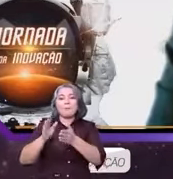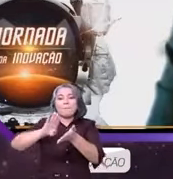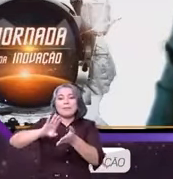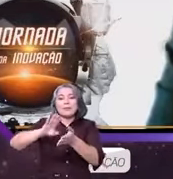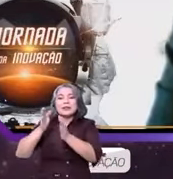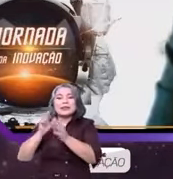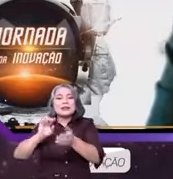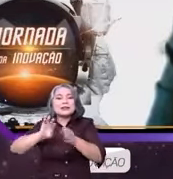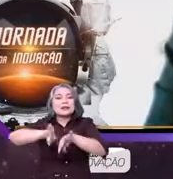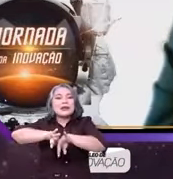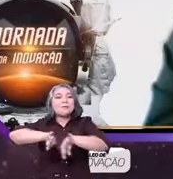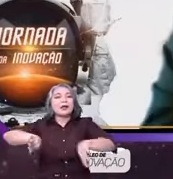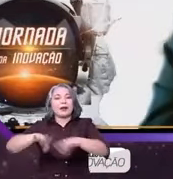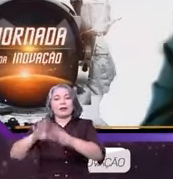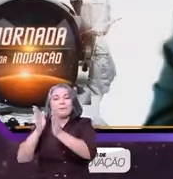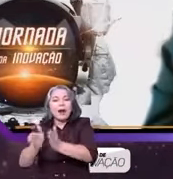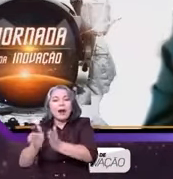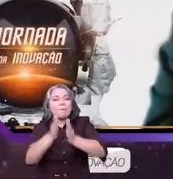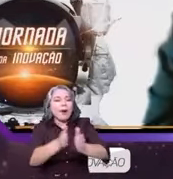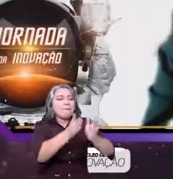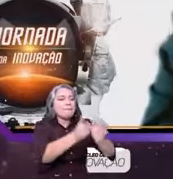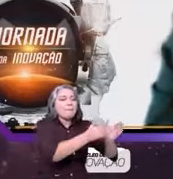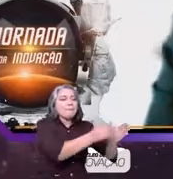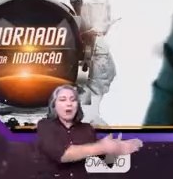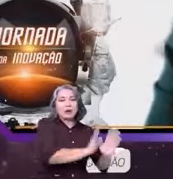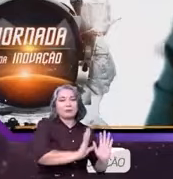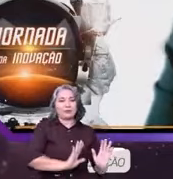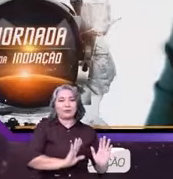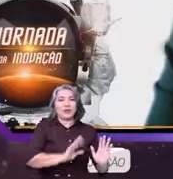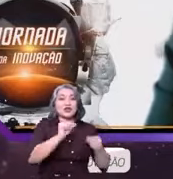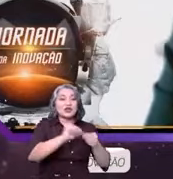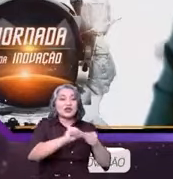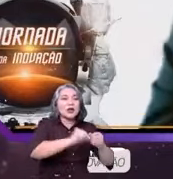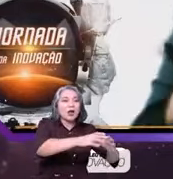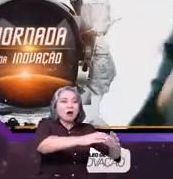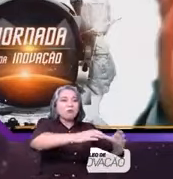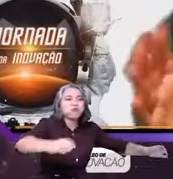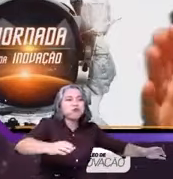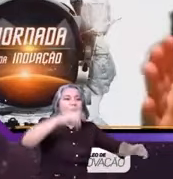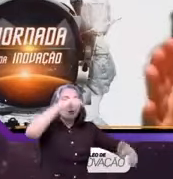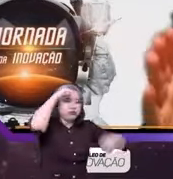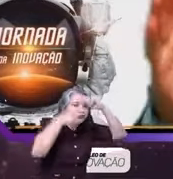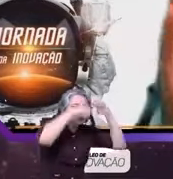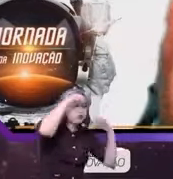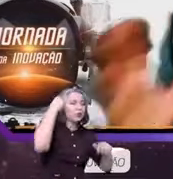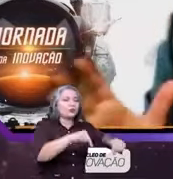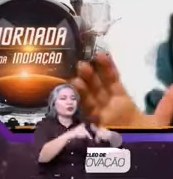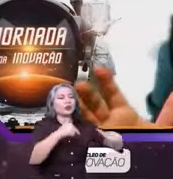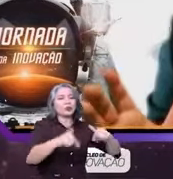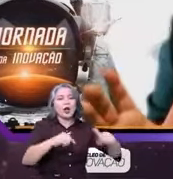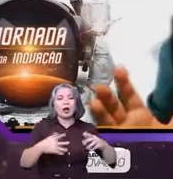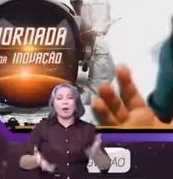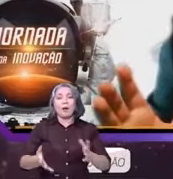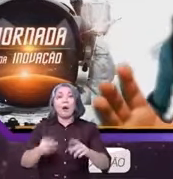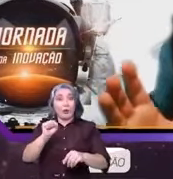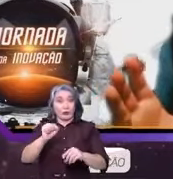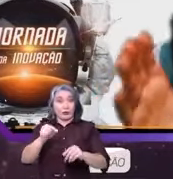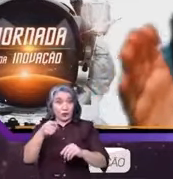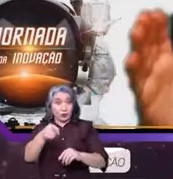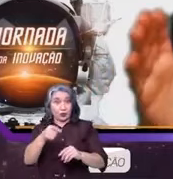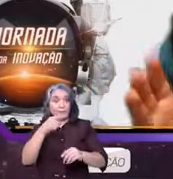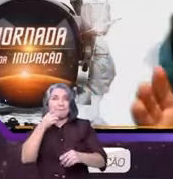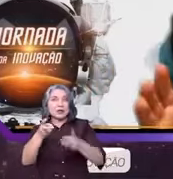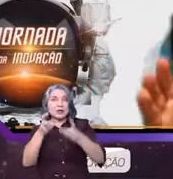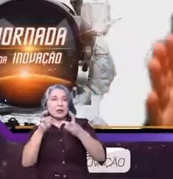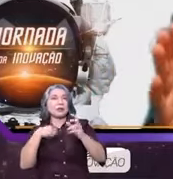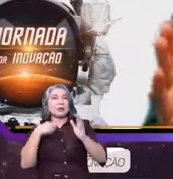Cândido. Sabe, isso que o senhor está propondo para a gente, de quebrar as coisas em pequenas partes